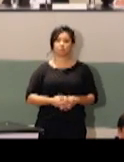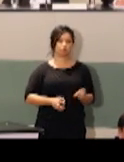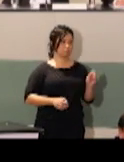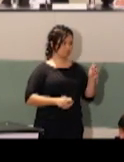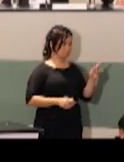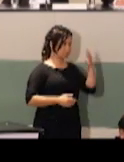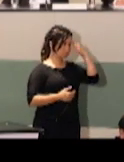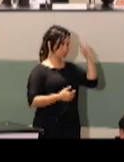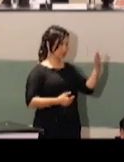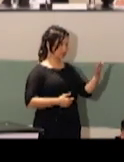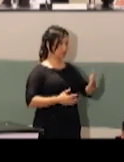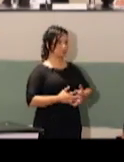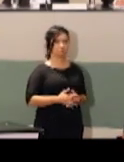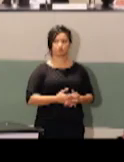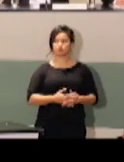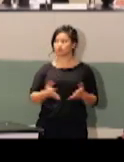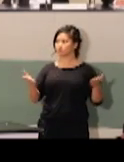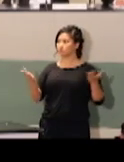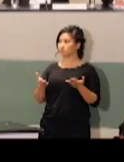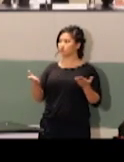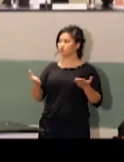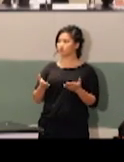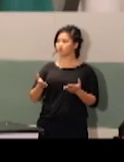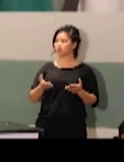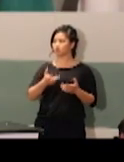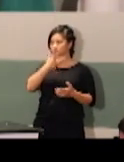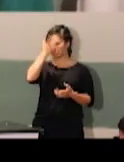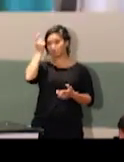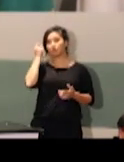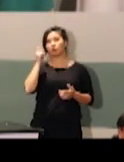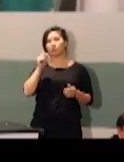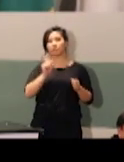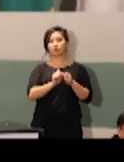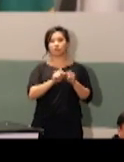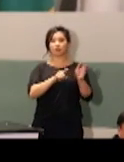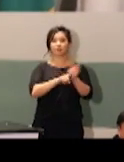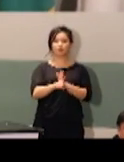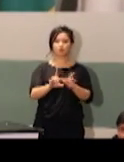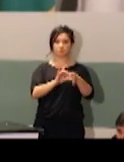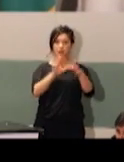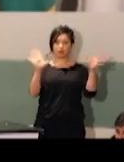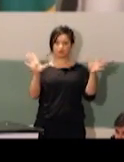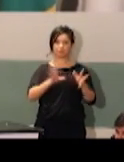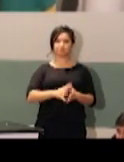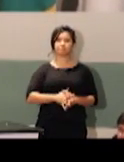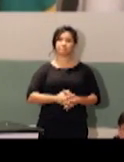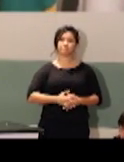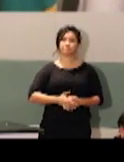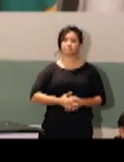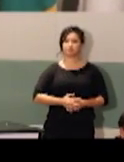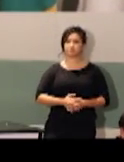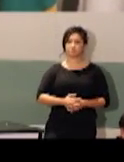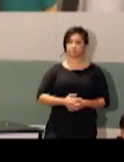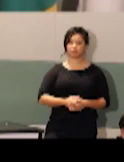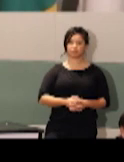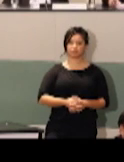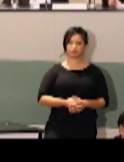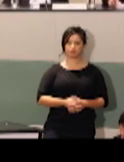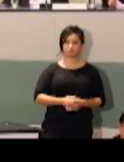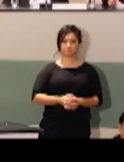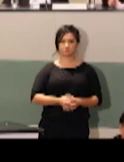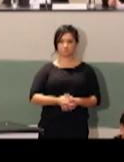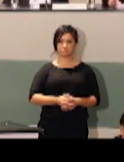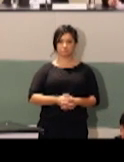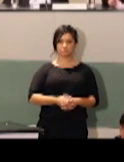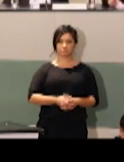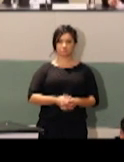Agora o próximo a fazer a pergunta livre. O candidato é